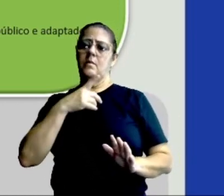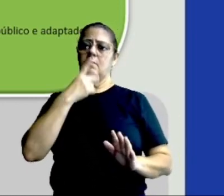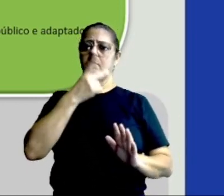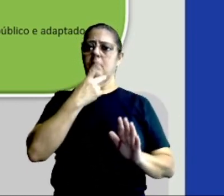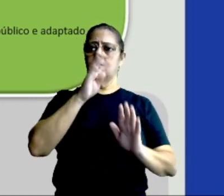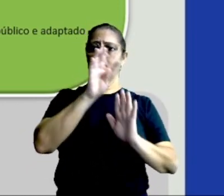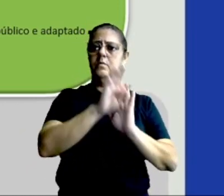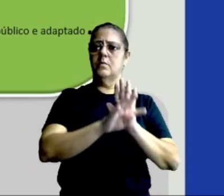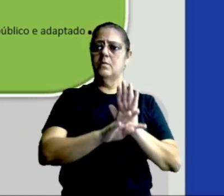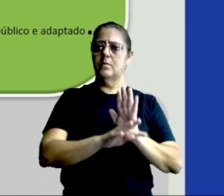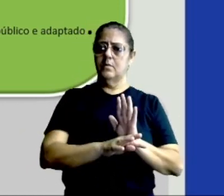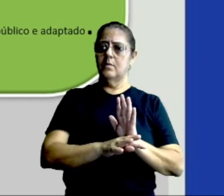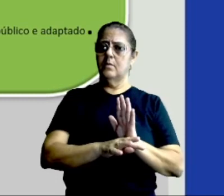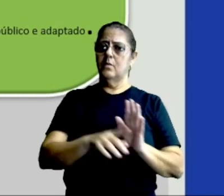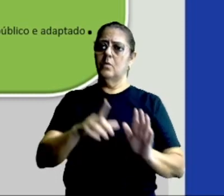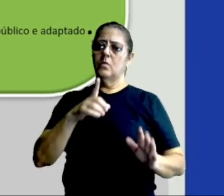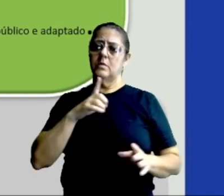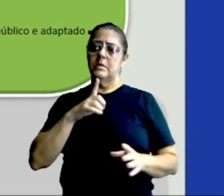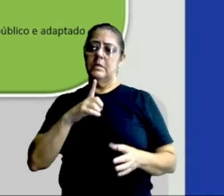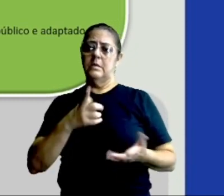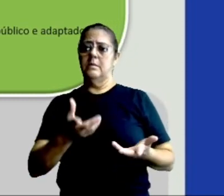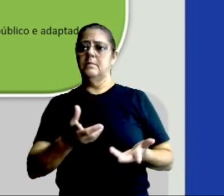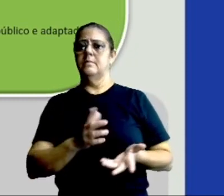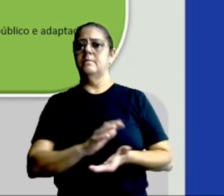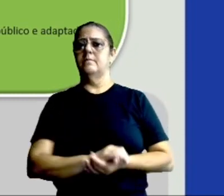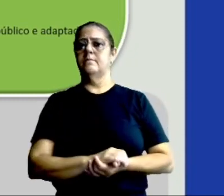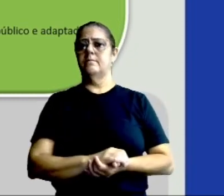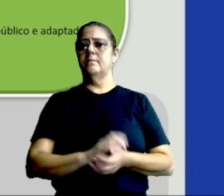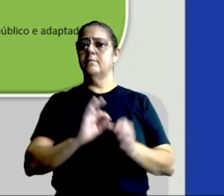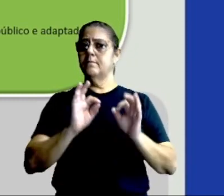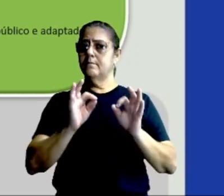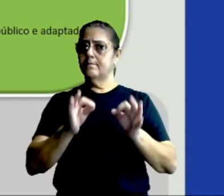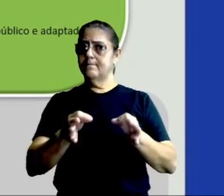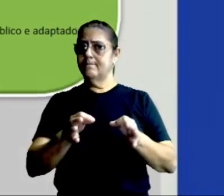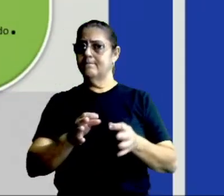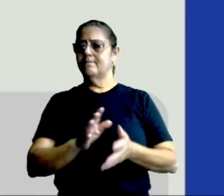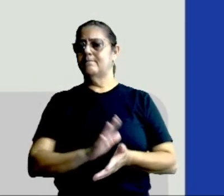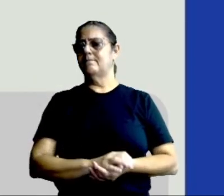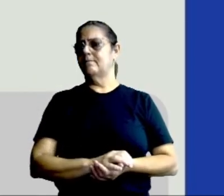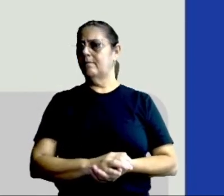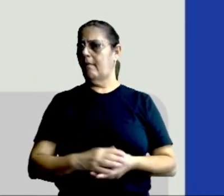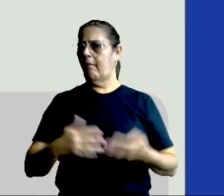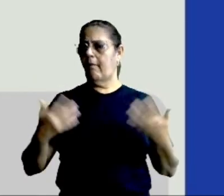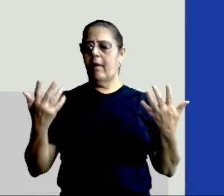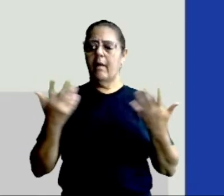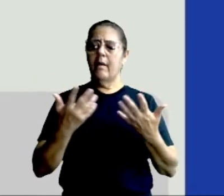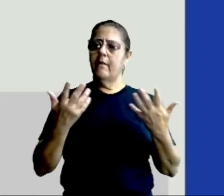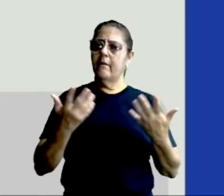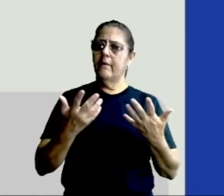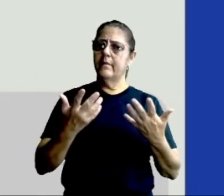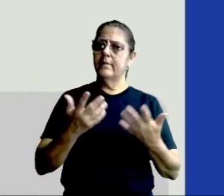personagem a gente ficar ligadinho onde é que está essa fala correto amores agora